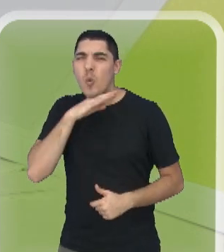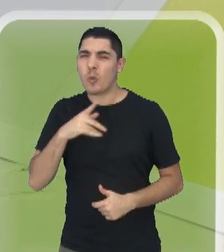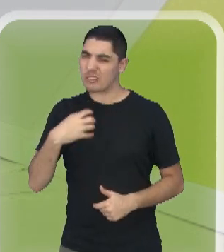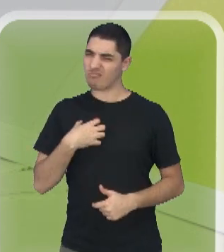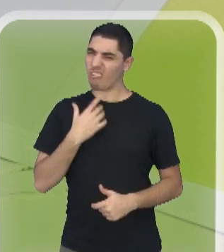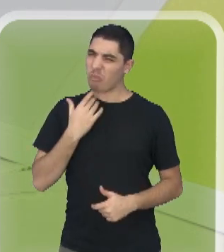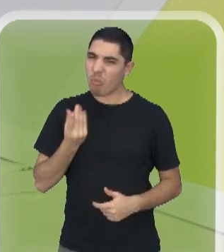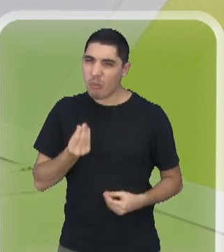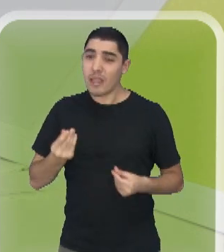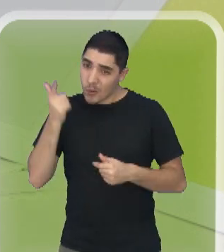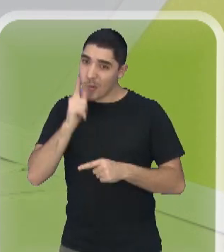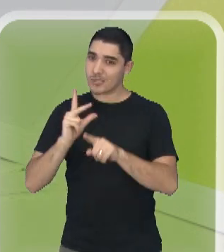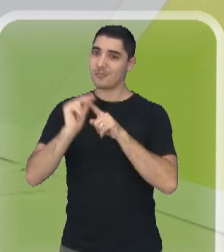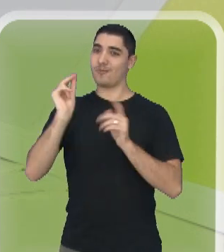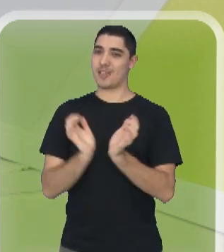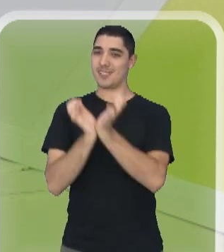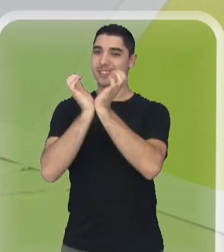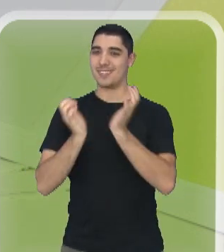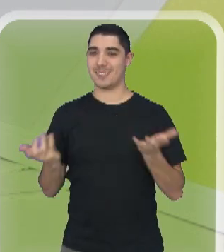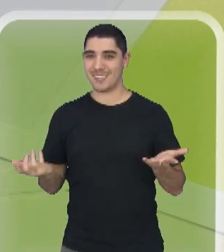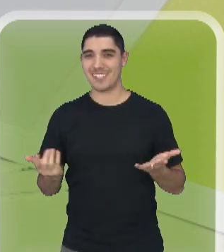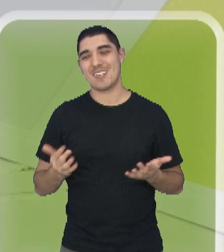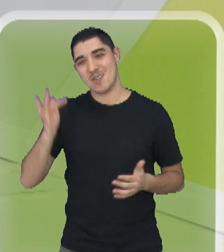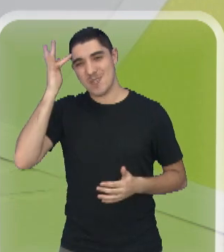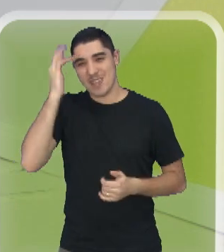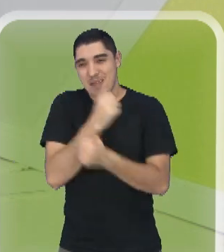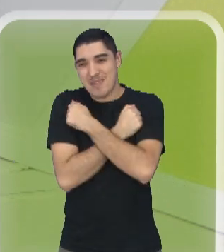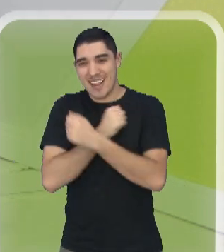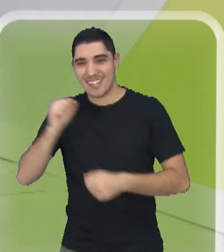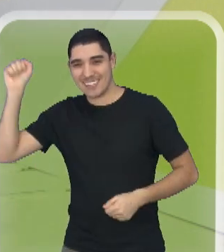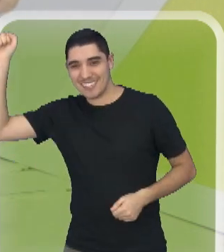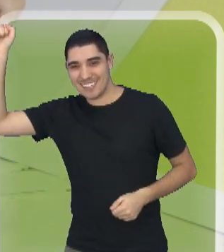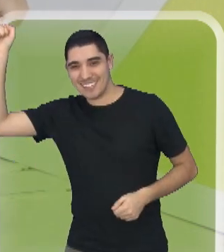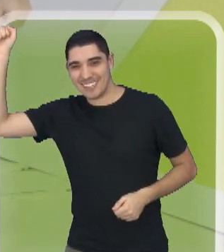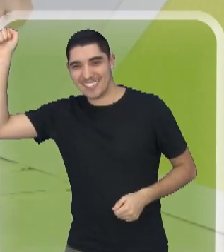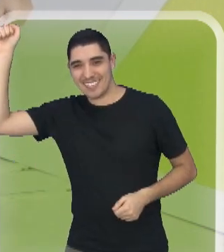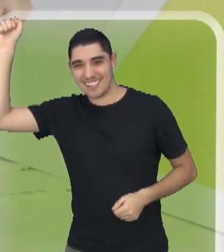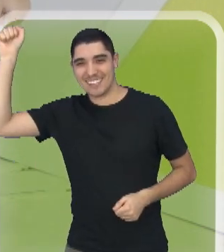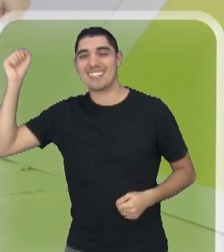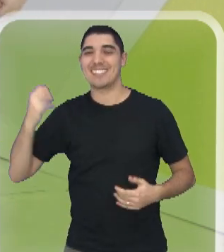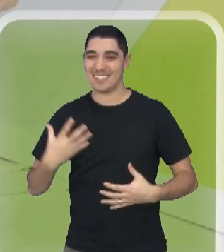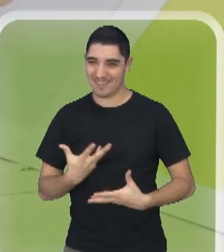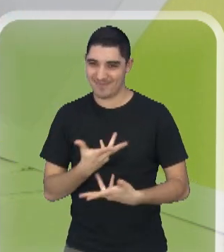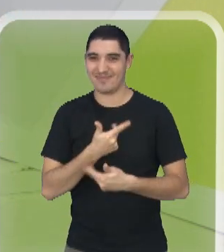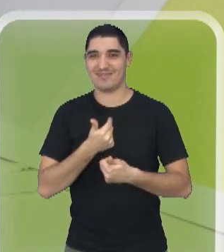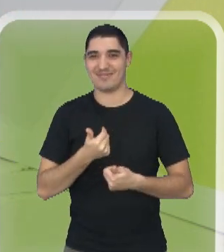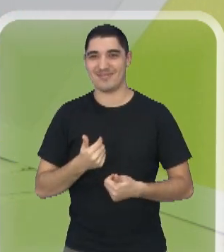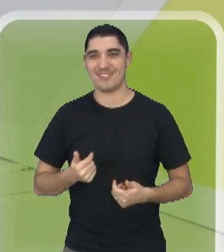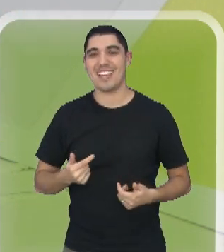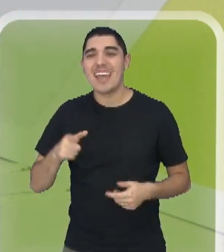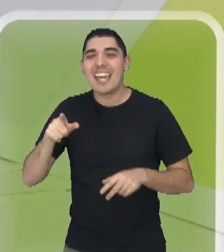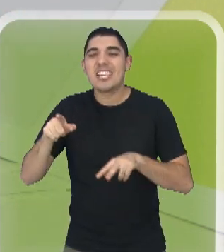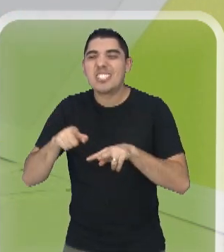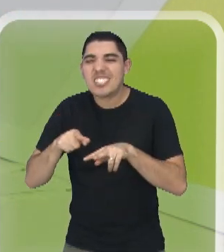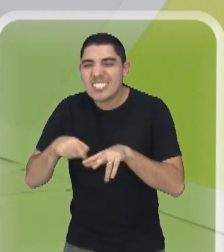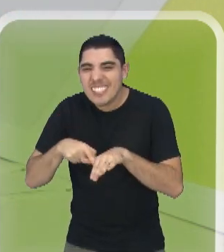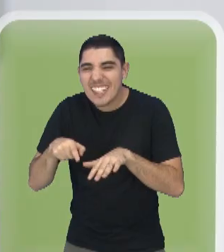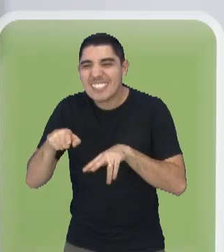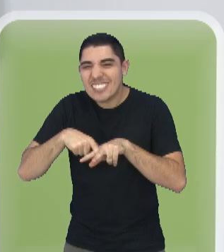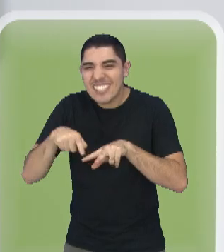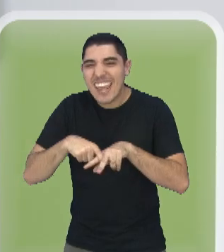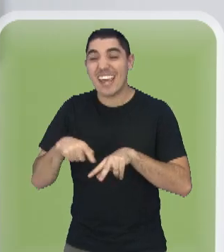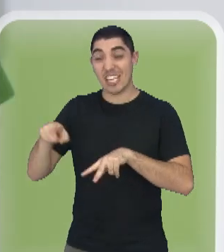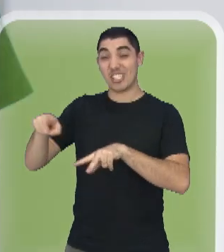traz o título pra nós, pô. Tá certo. Luizão, grande abraço pra você, sempre um prazer. Como é que é o chinelo, como é que você falou? Chinela